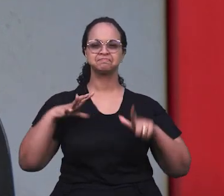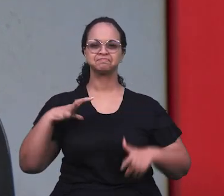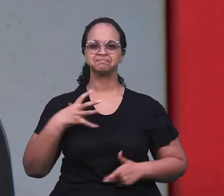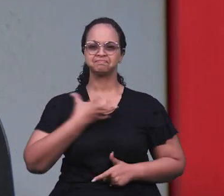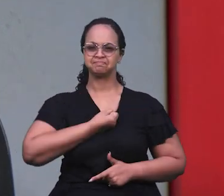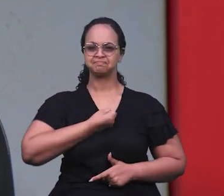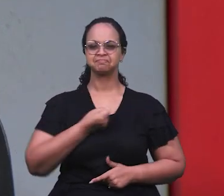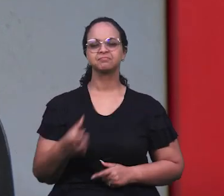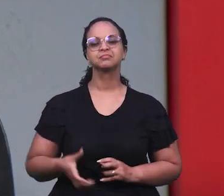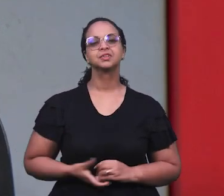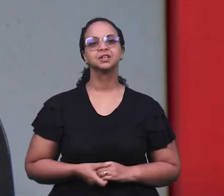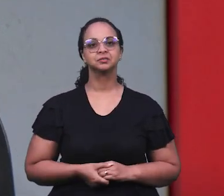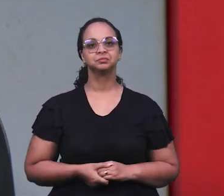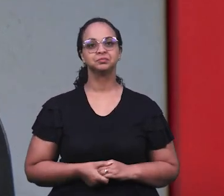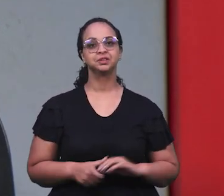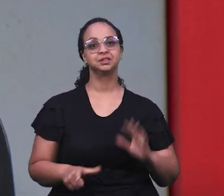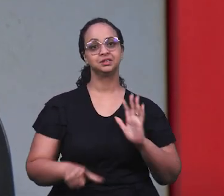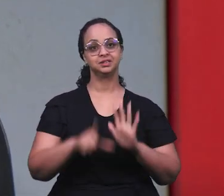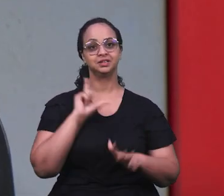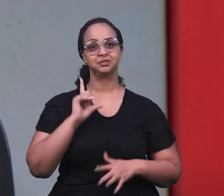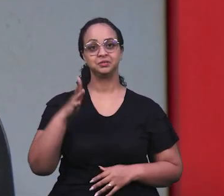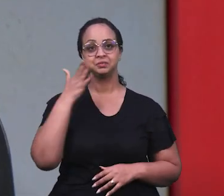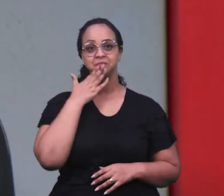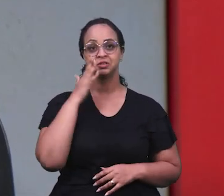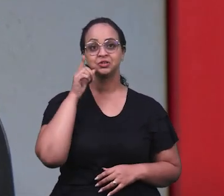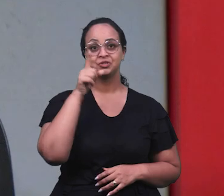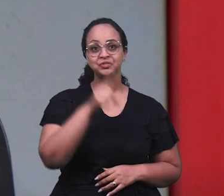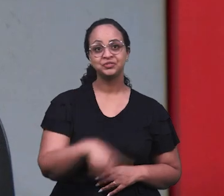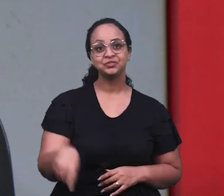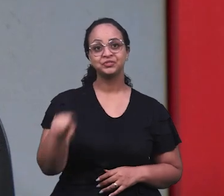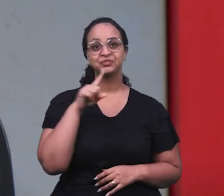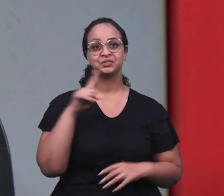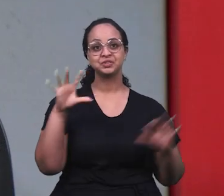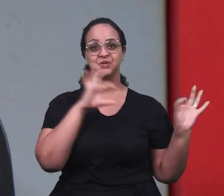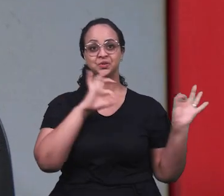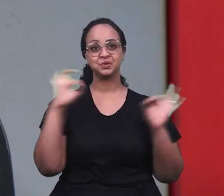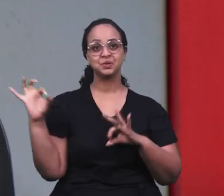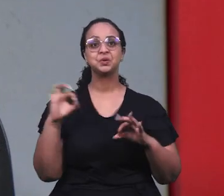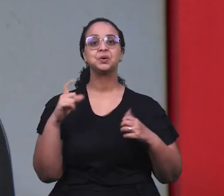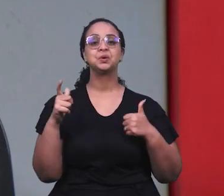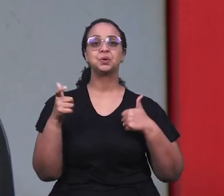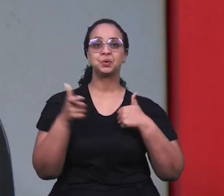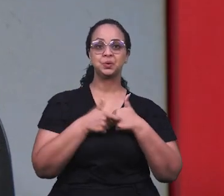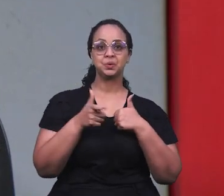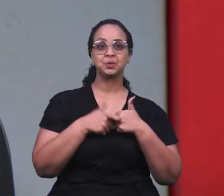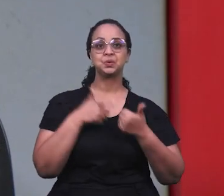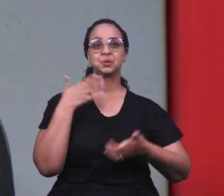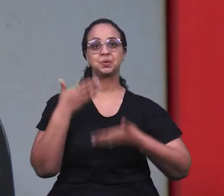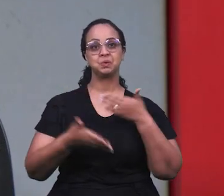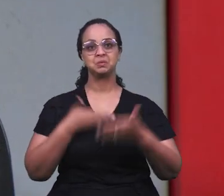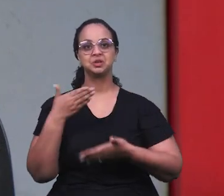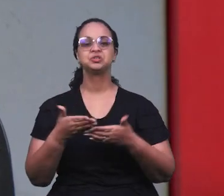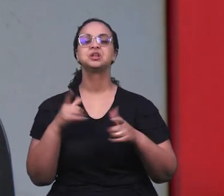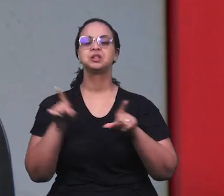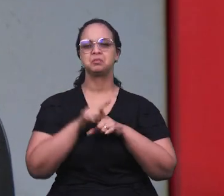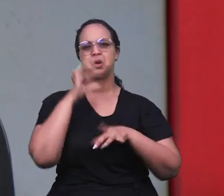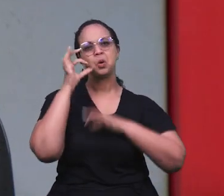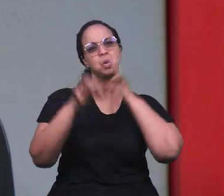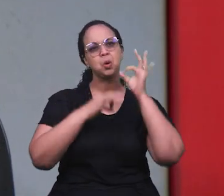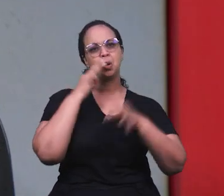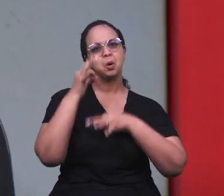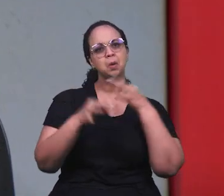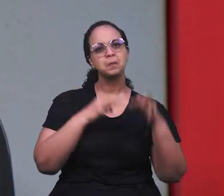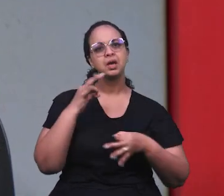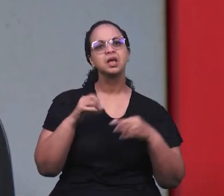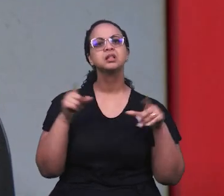Salvador. Mas antes de todas as coisas, já quero pedir você que está nos assistindo pelo YouTube, curta, compartilhe, comenta,